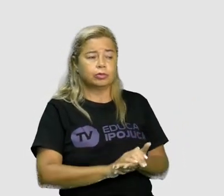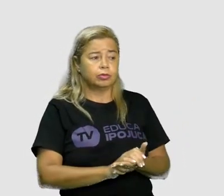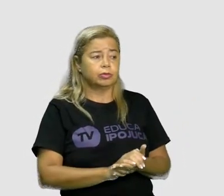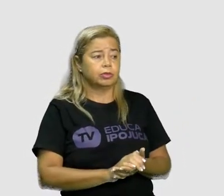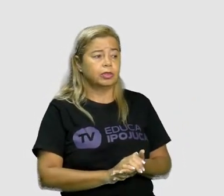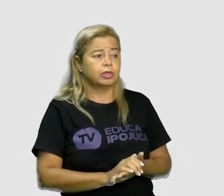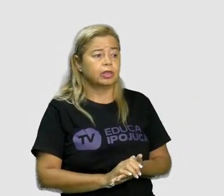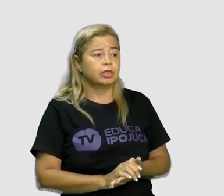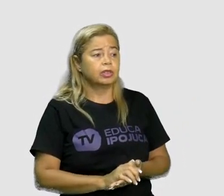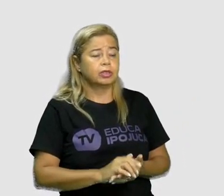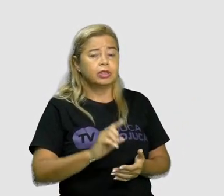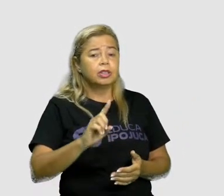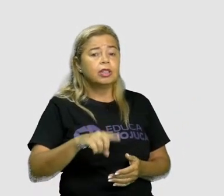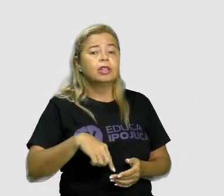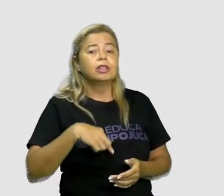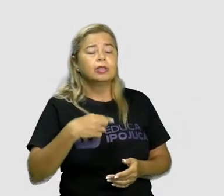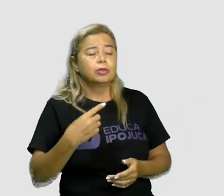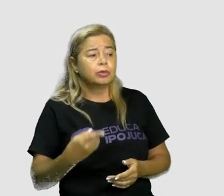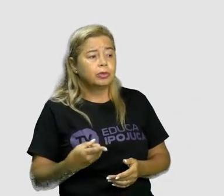25.010, não temos nenhuma centena.